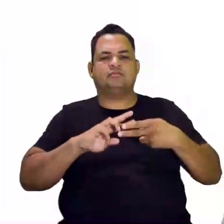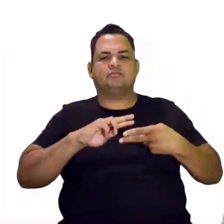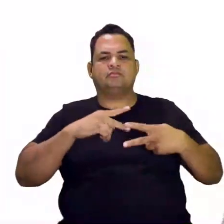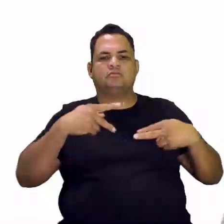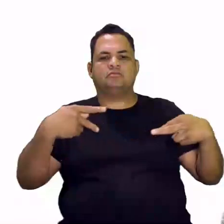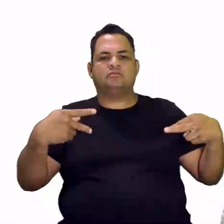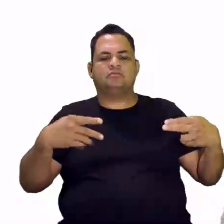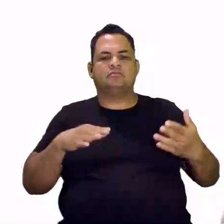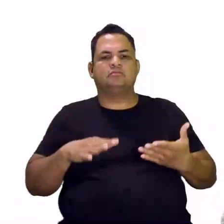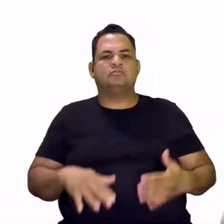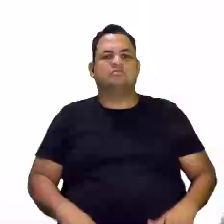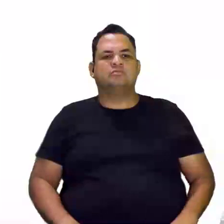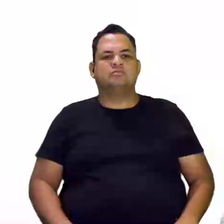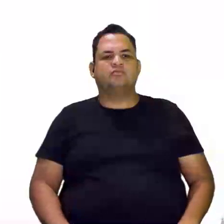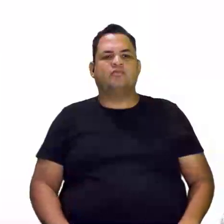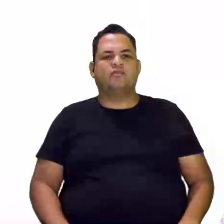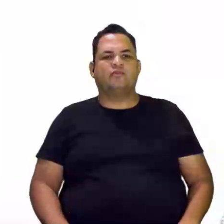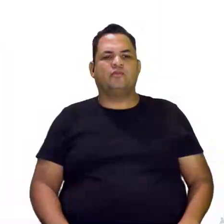ó. Deixa eu botar de vermelhinho.